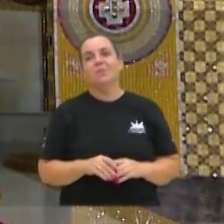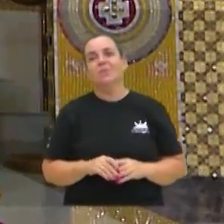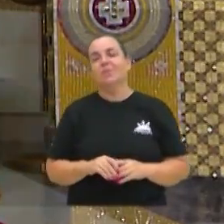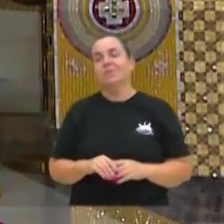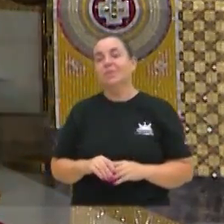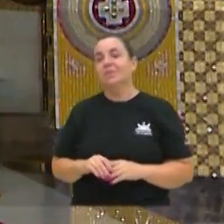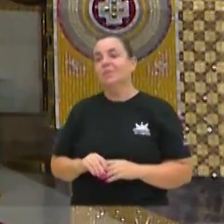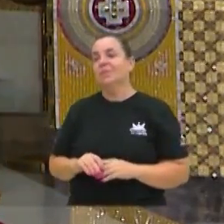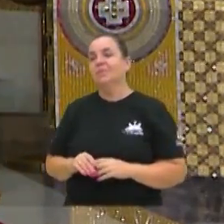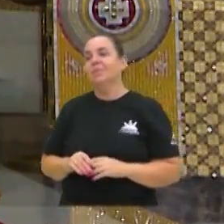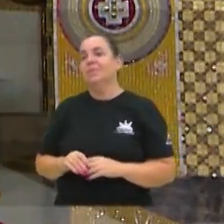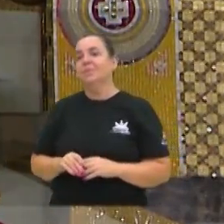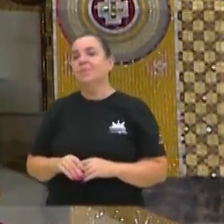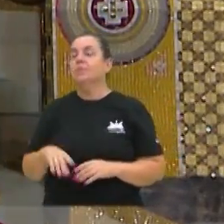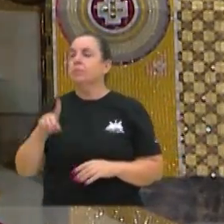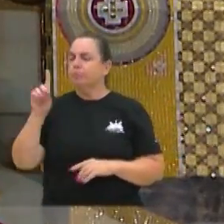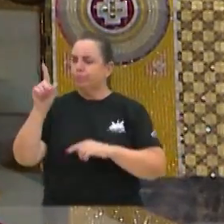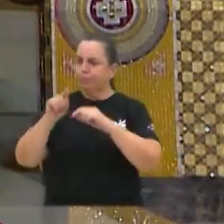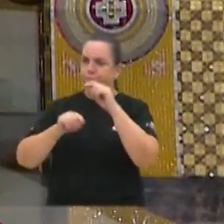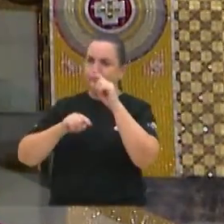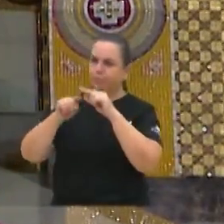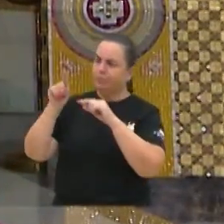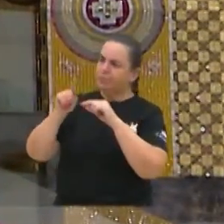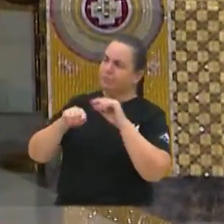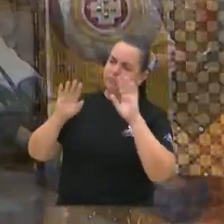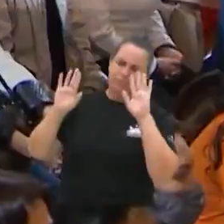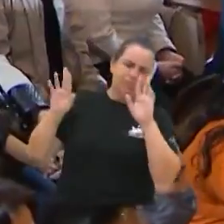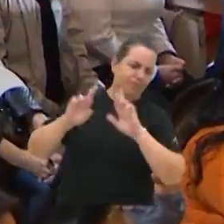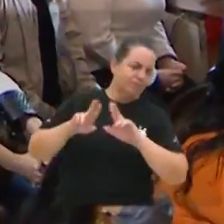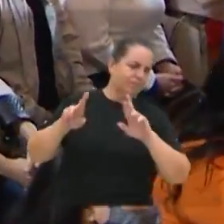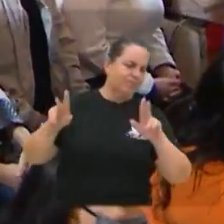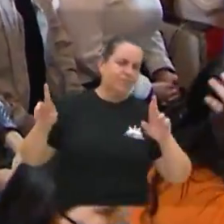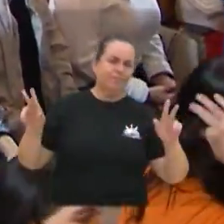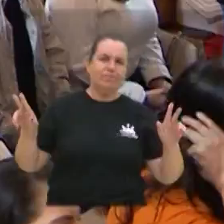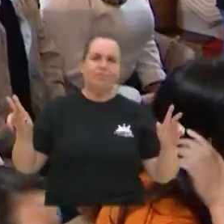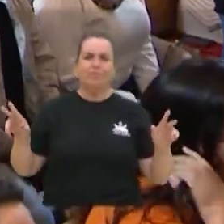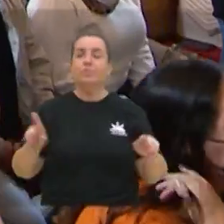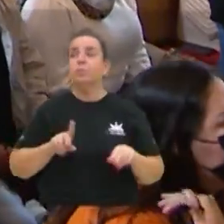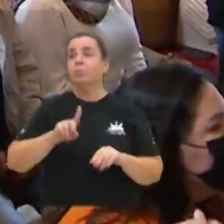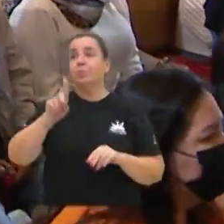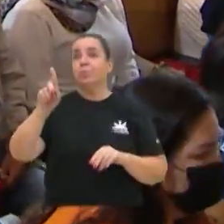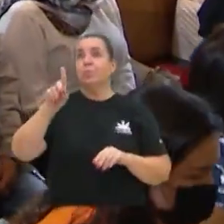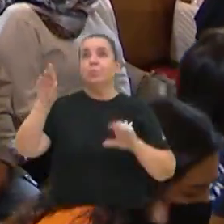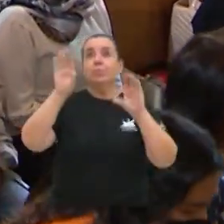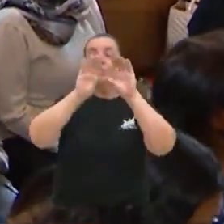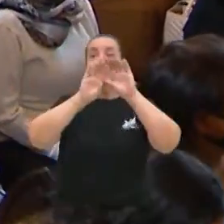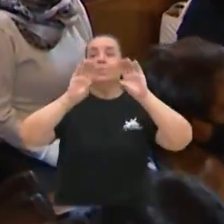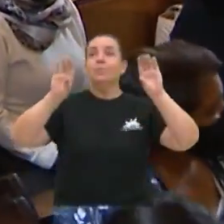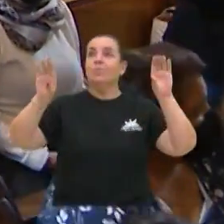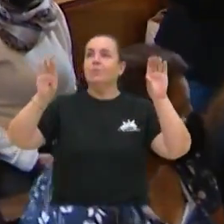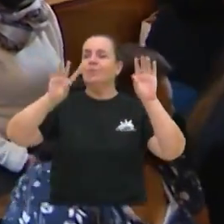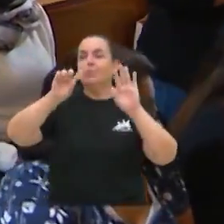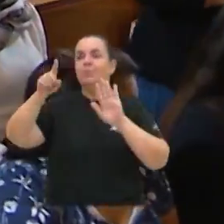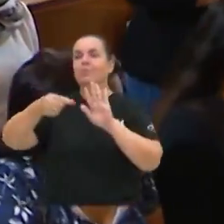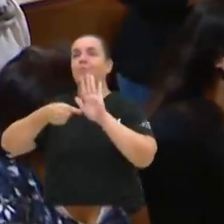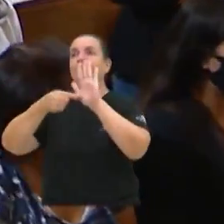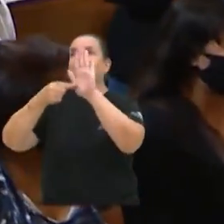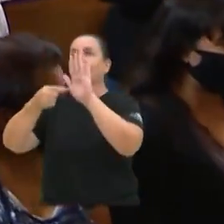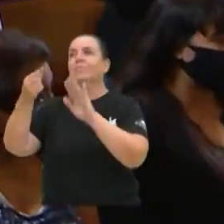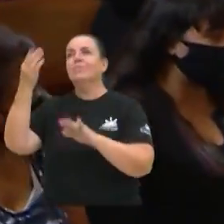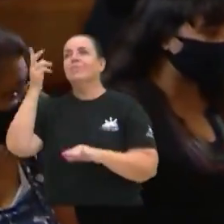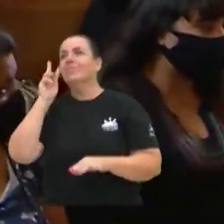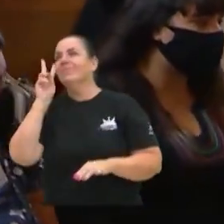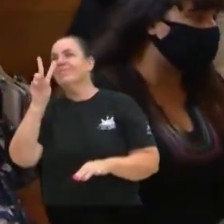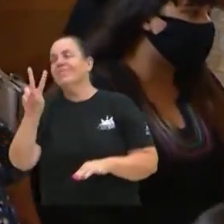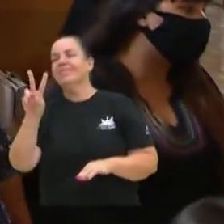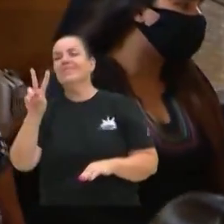céu. Dizem que uma estrela muito diferente lá no Oriente se podia